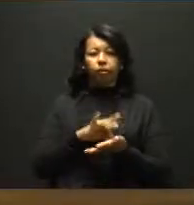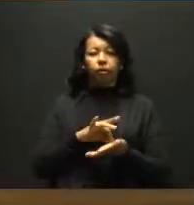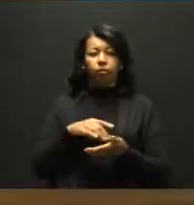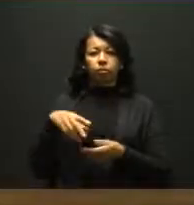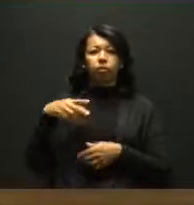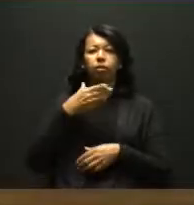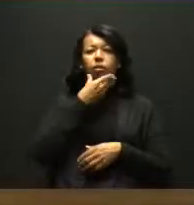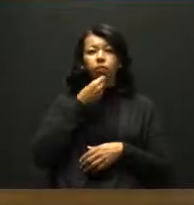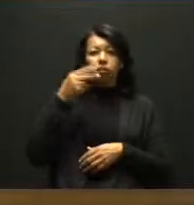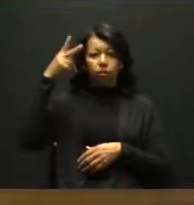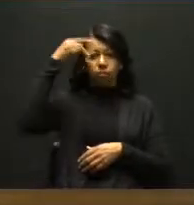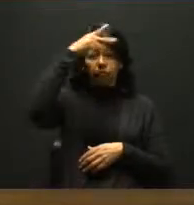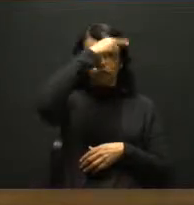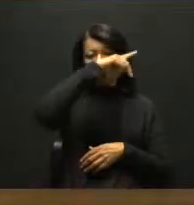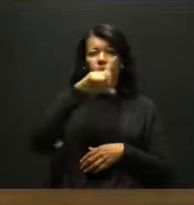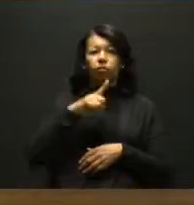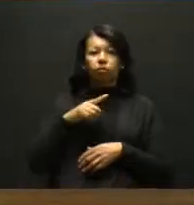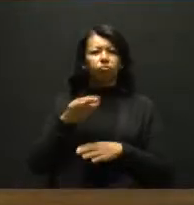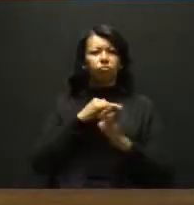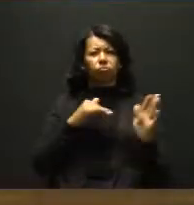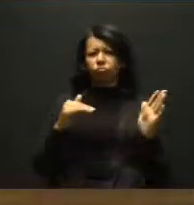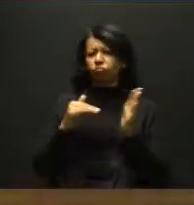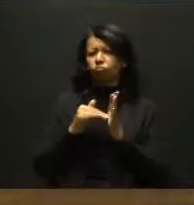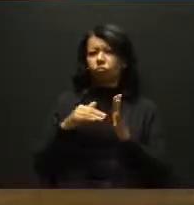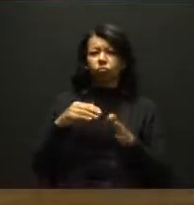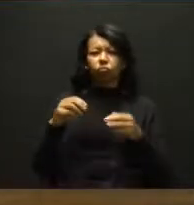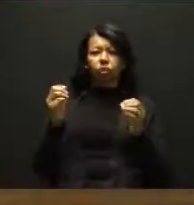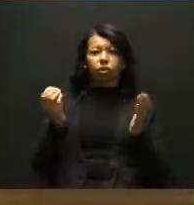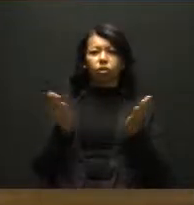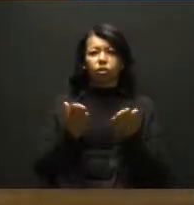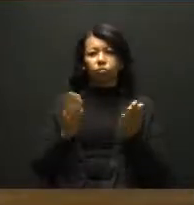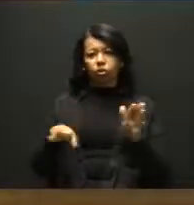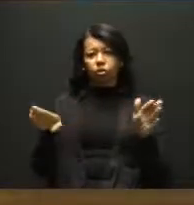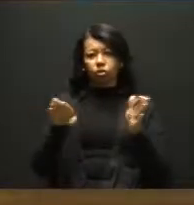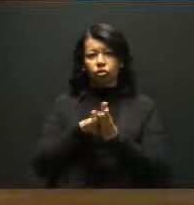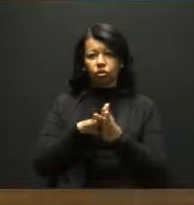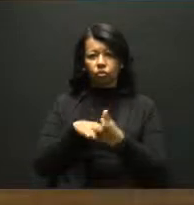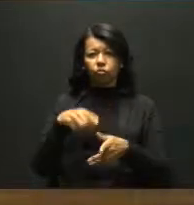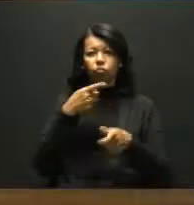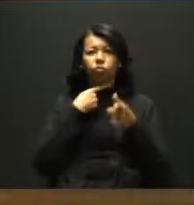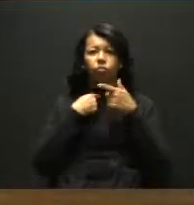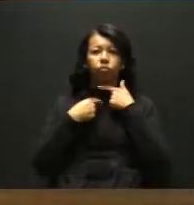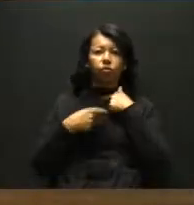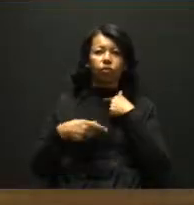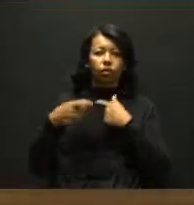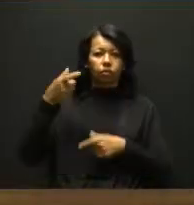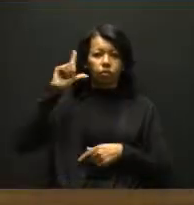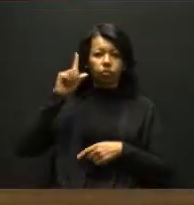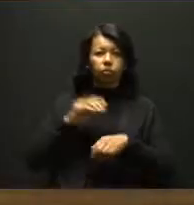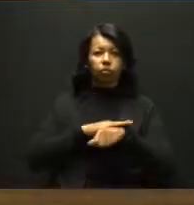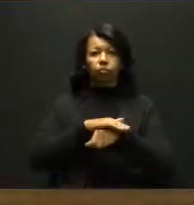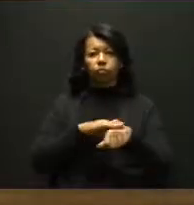municipal e agora chegou determinado através de ontem o